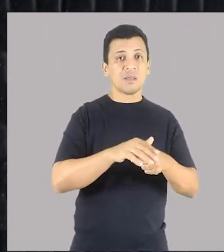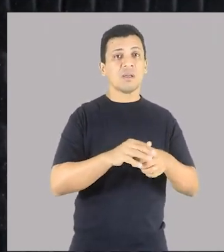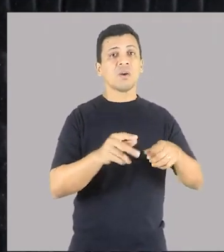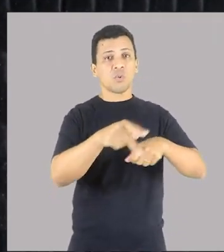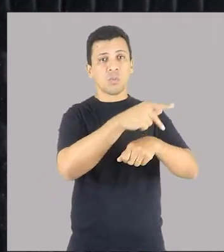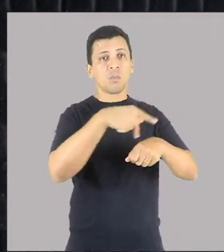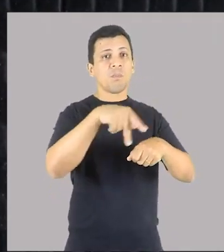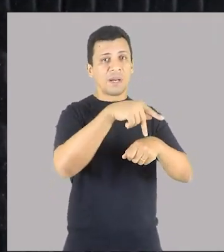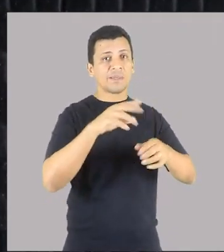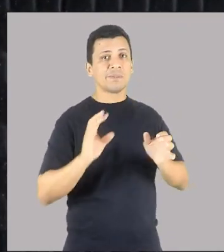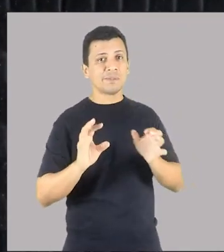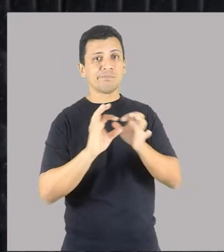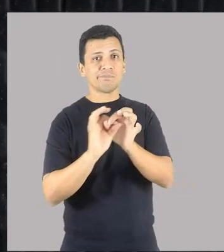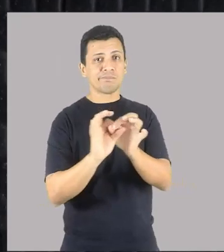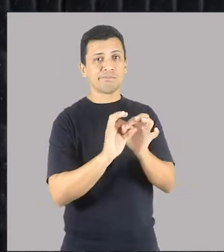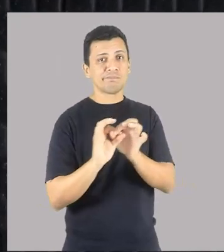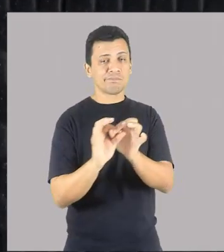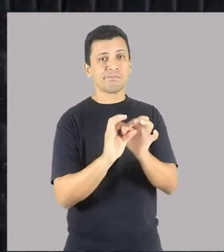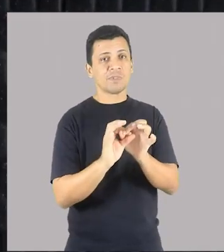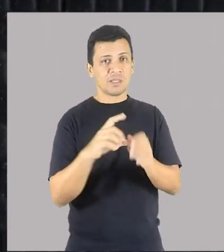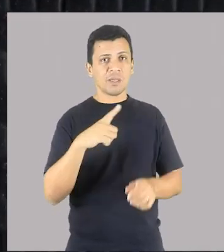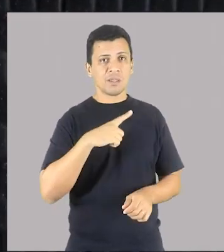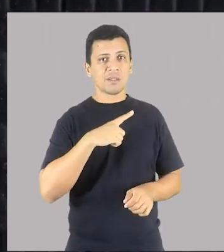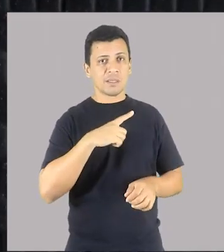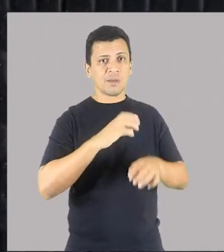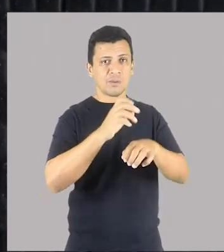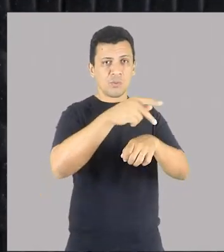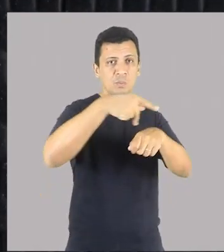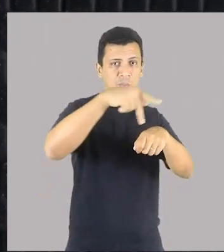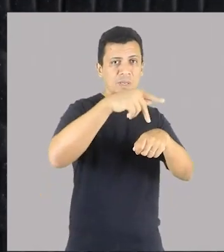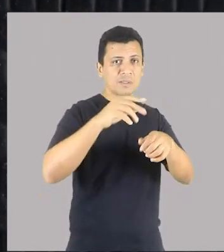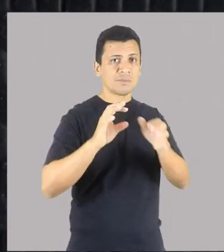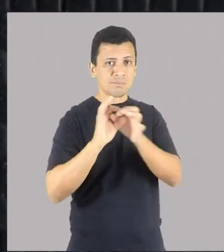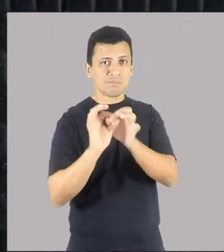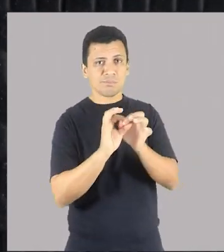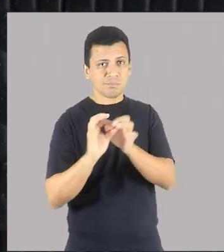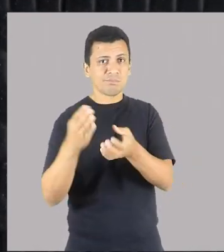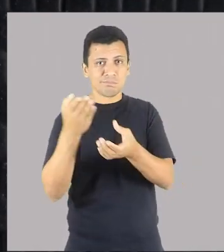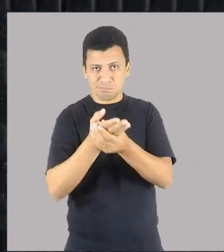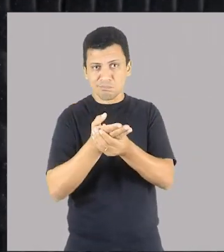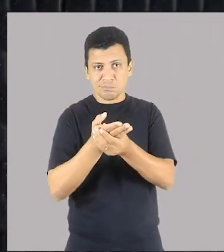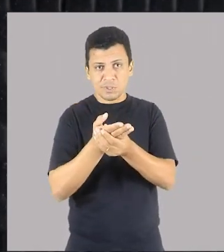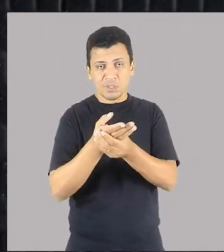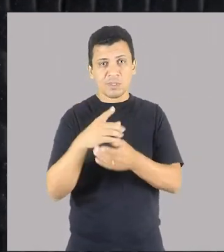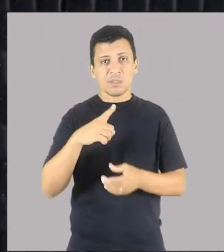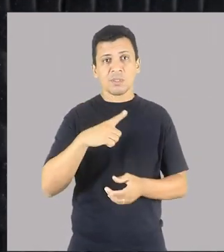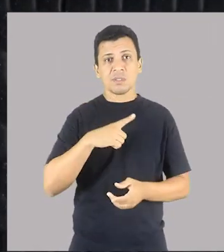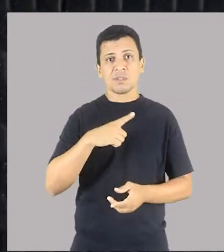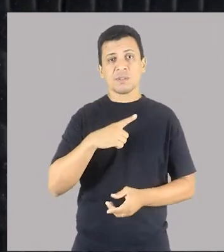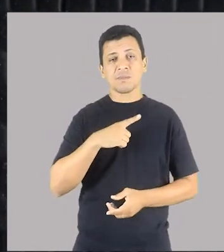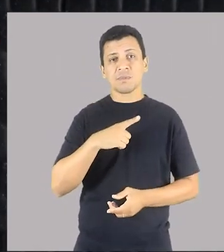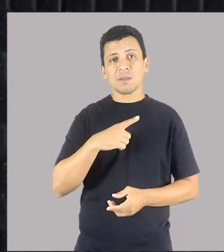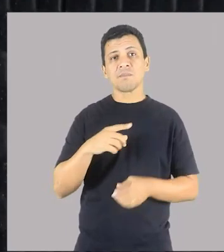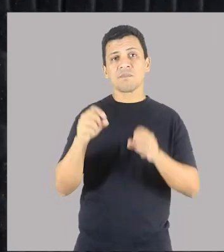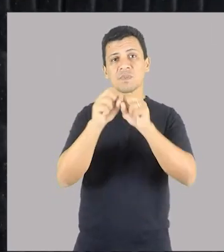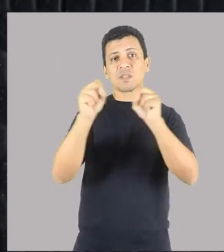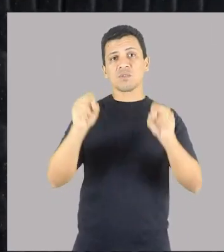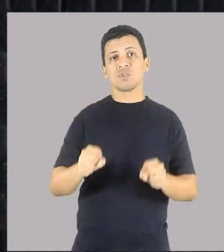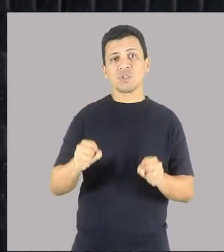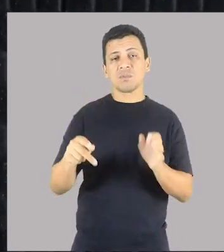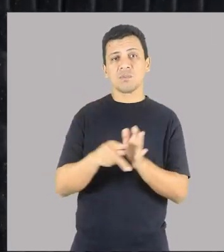está envolvido. Se o Estado estiver envolvido, então, portanto, teremos ali um